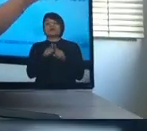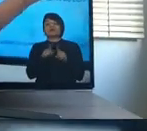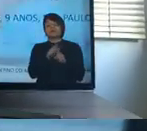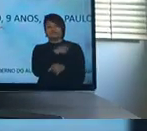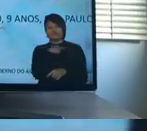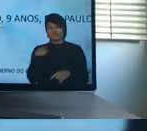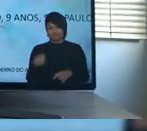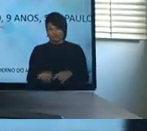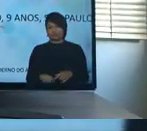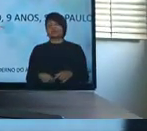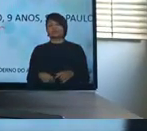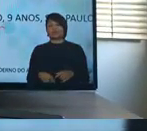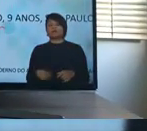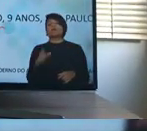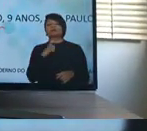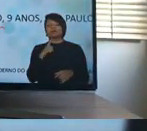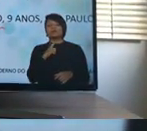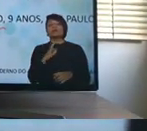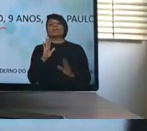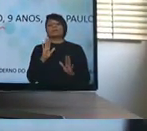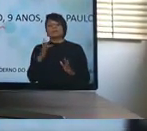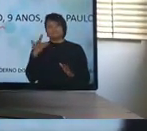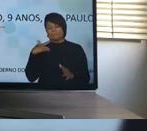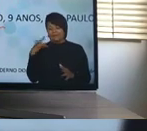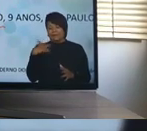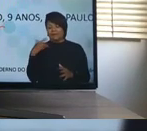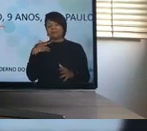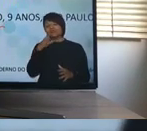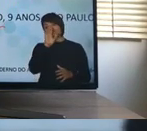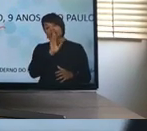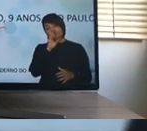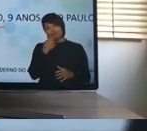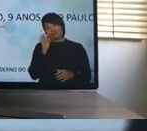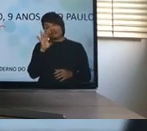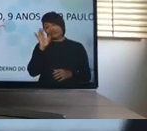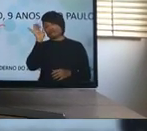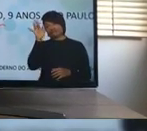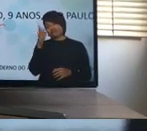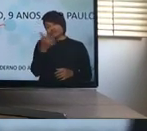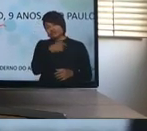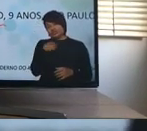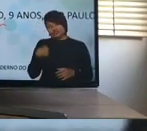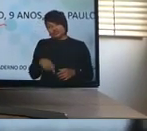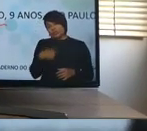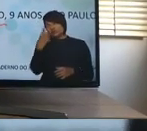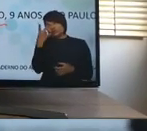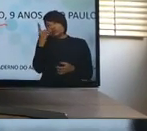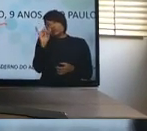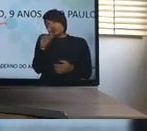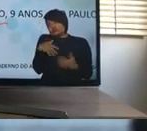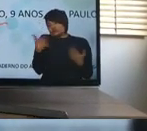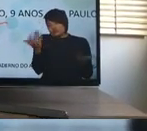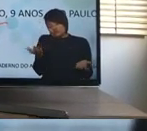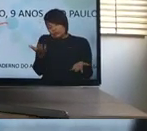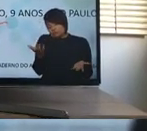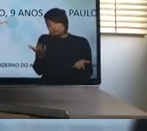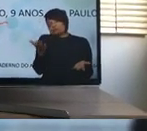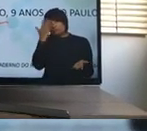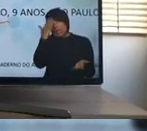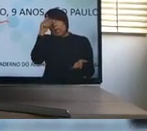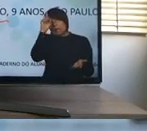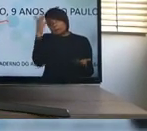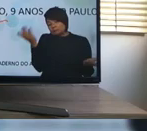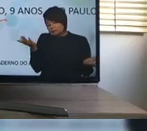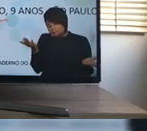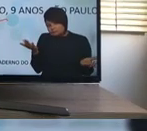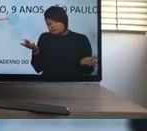né? Pena que o sorvete só existe na China. E um dia, quem sabe um